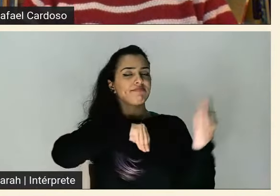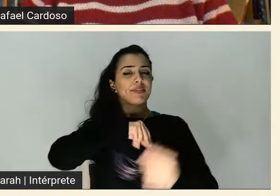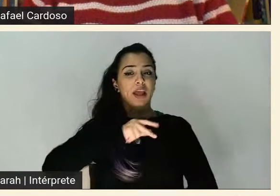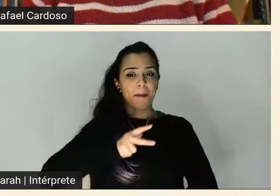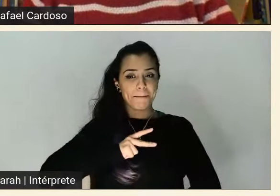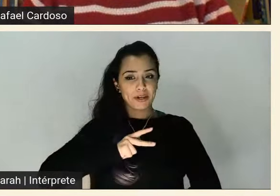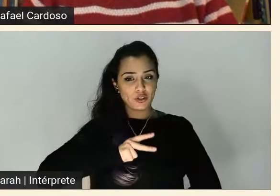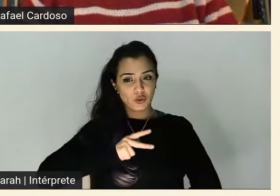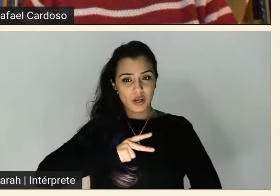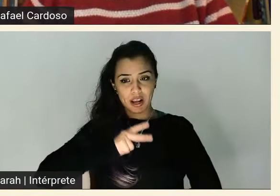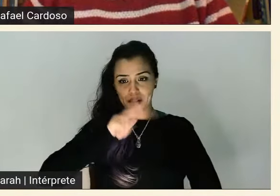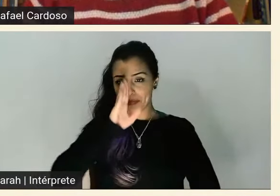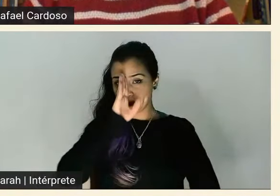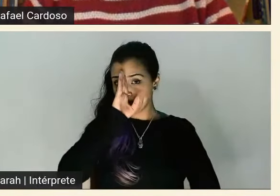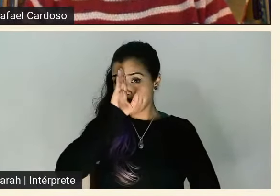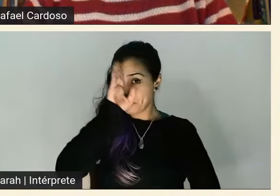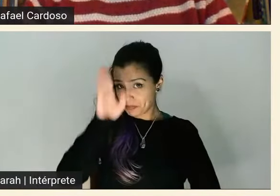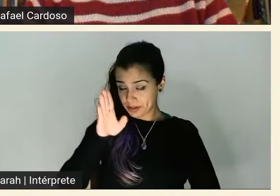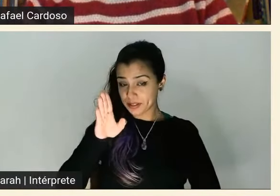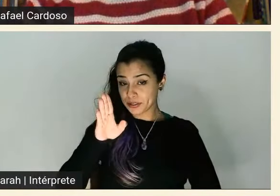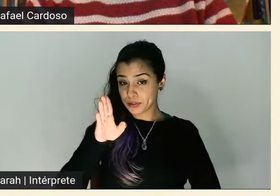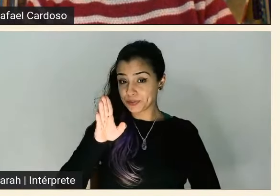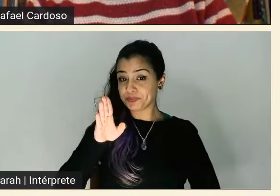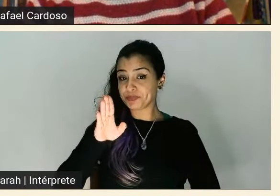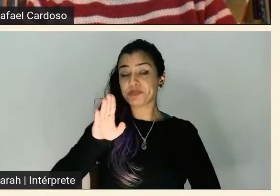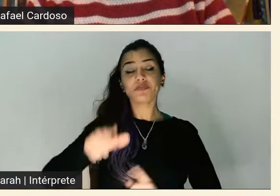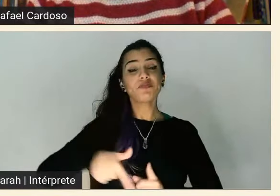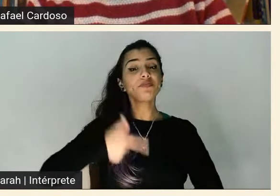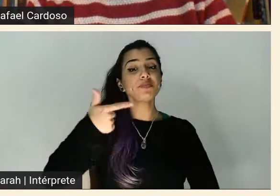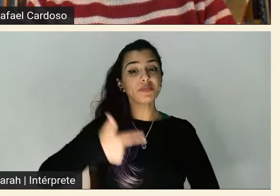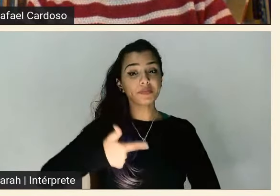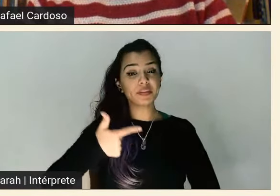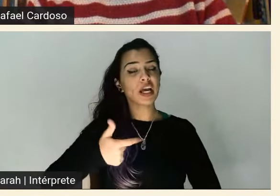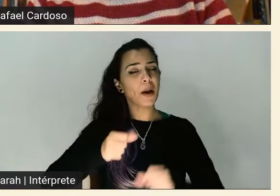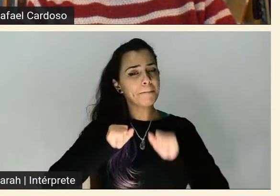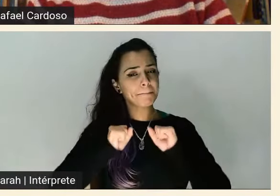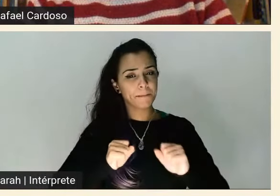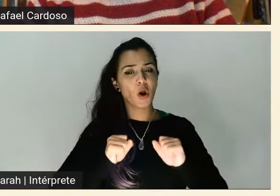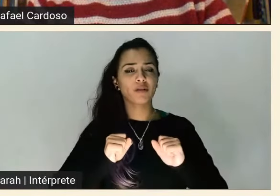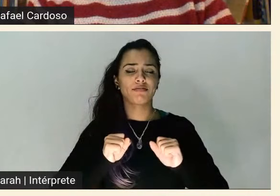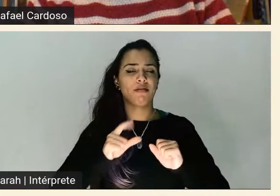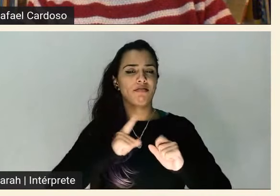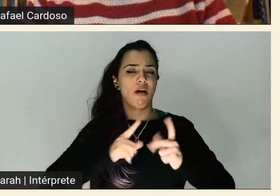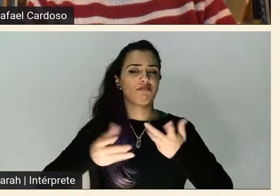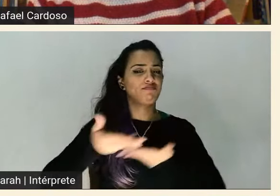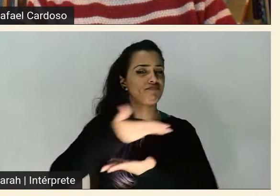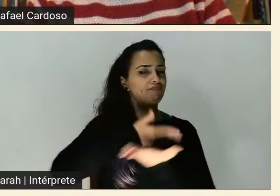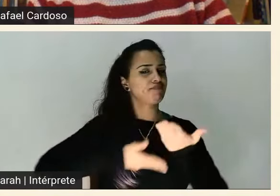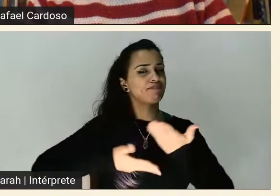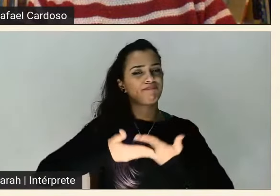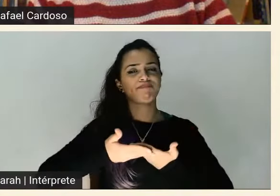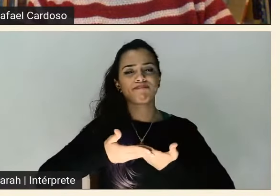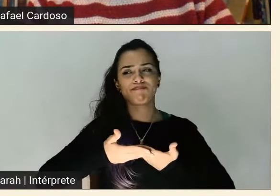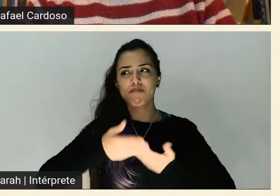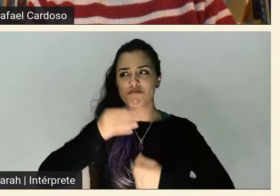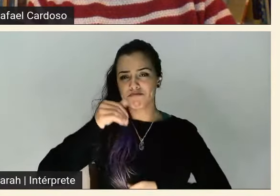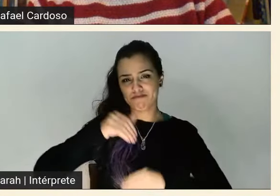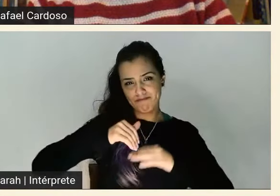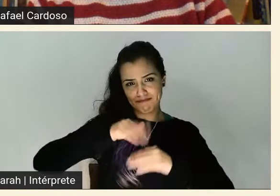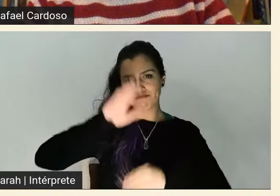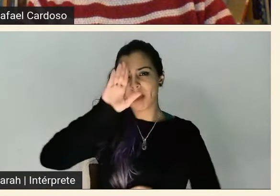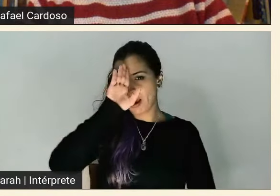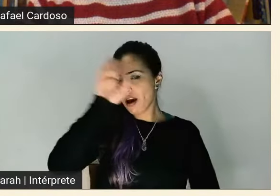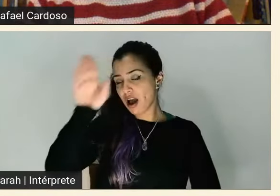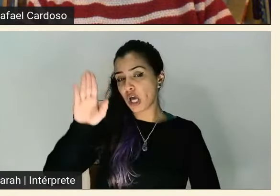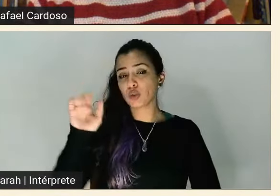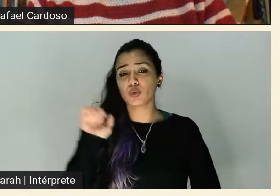momento e que ele possa ter uma relação mais de conversa do que